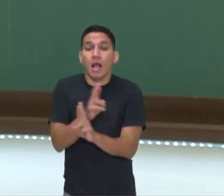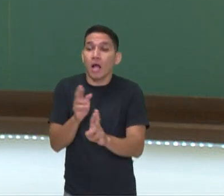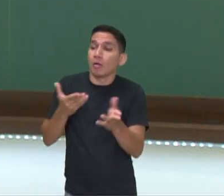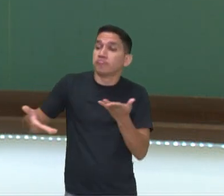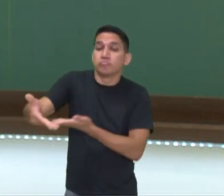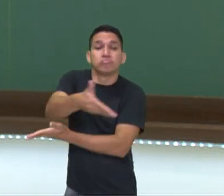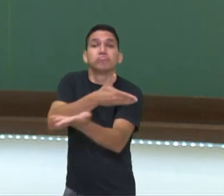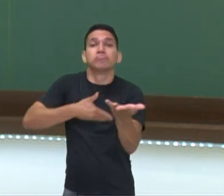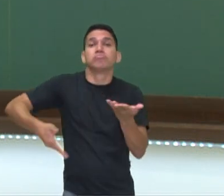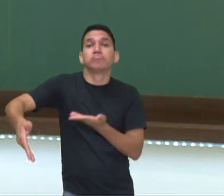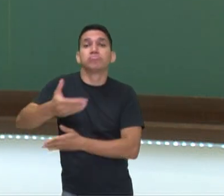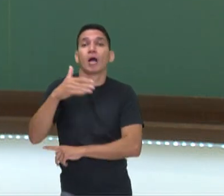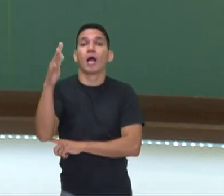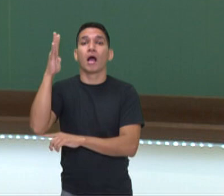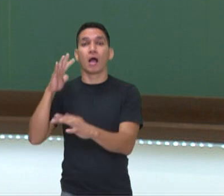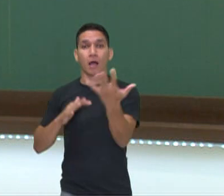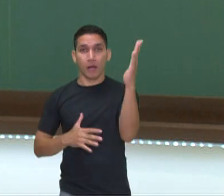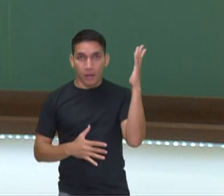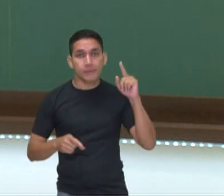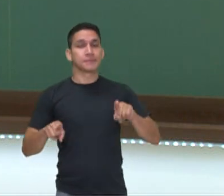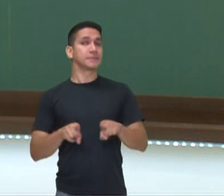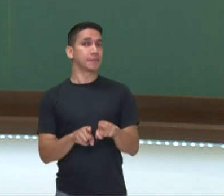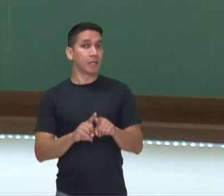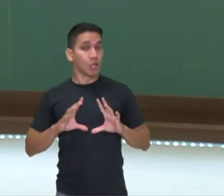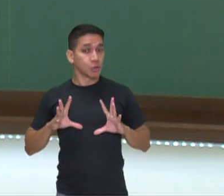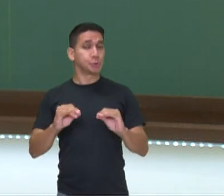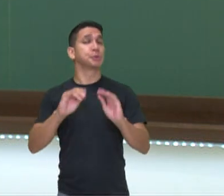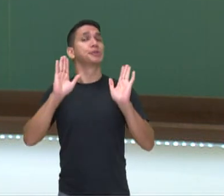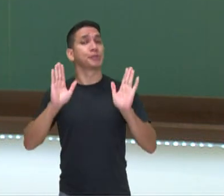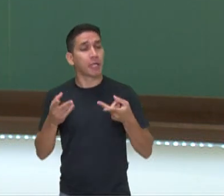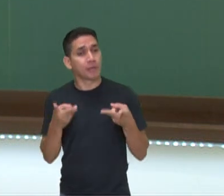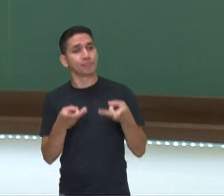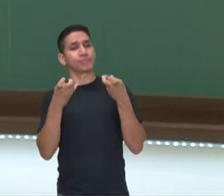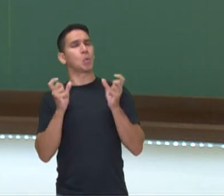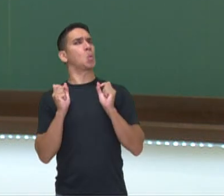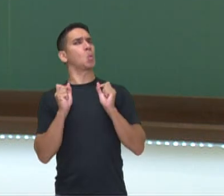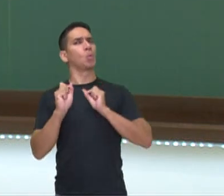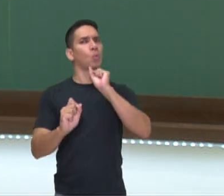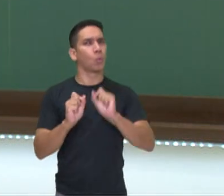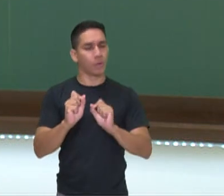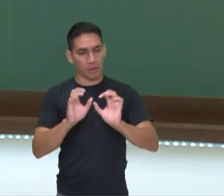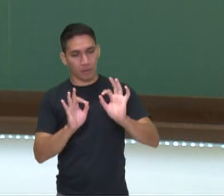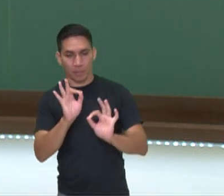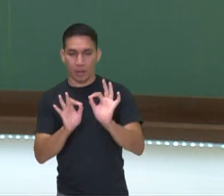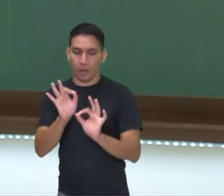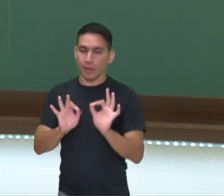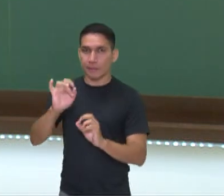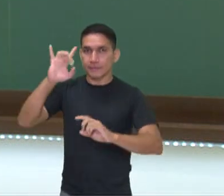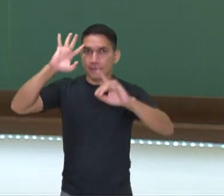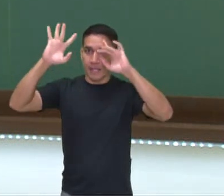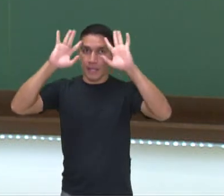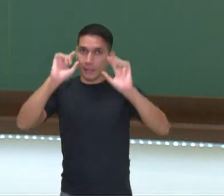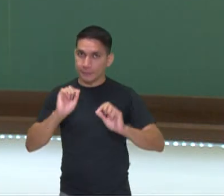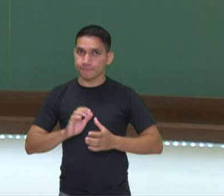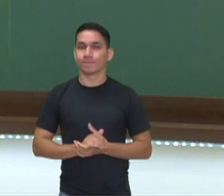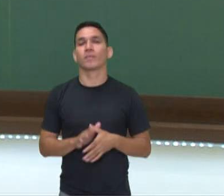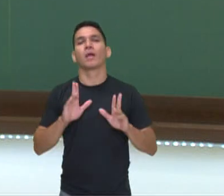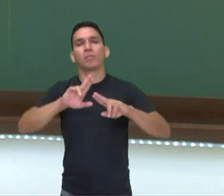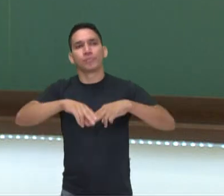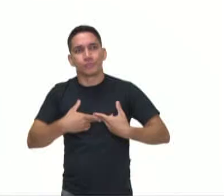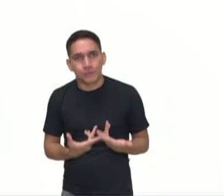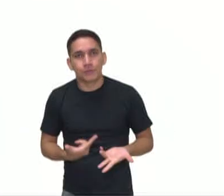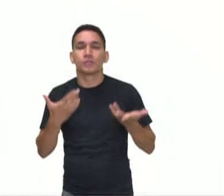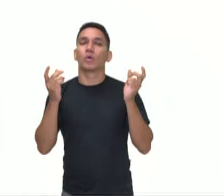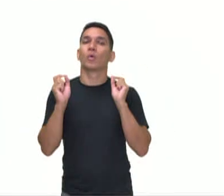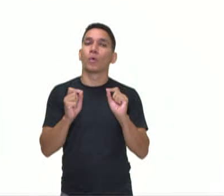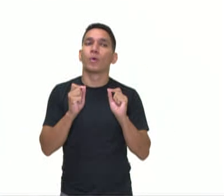relação com o meio natural, e isso tudo já faz com que a gente possa organizar um pouco melhor as nossas ideias. E para isso, eu